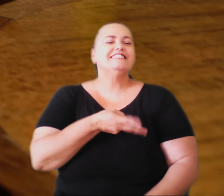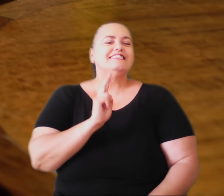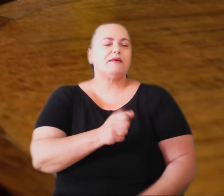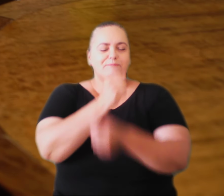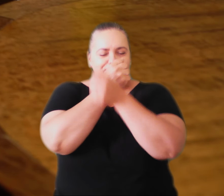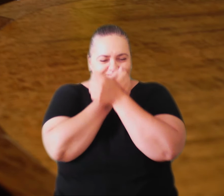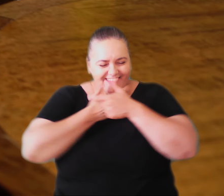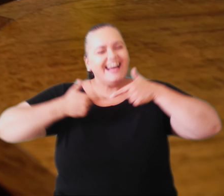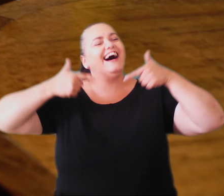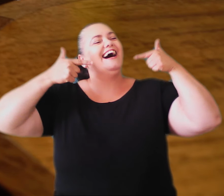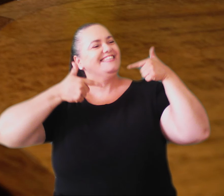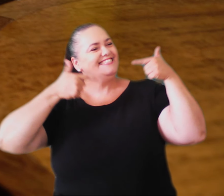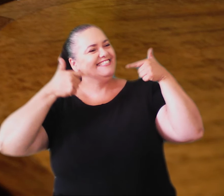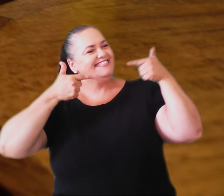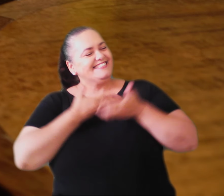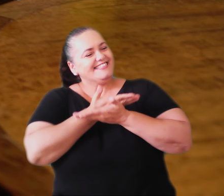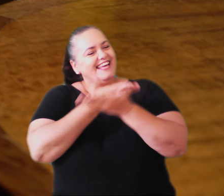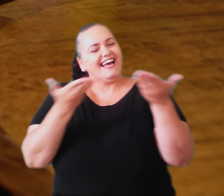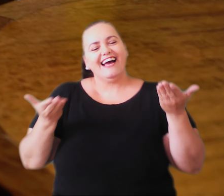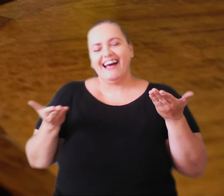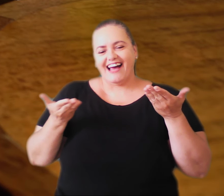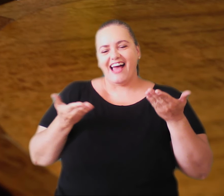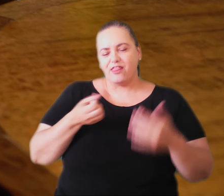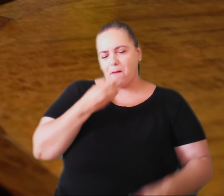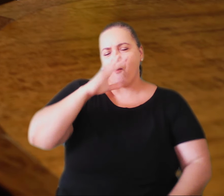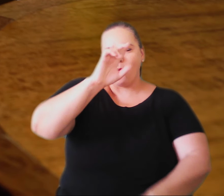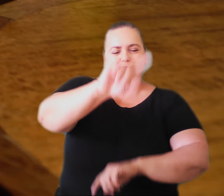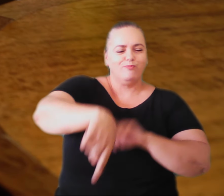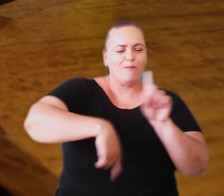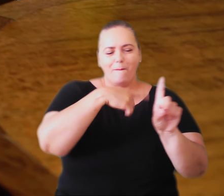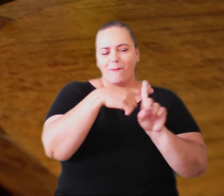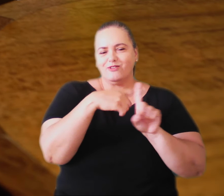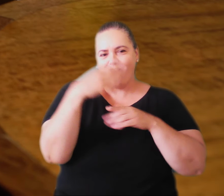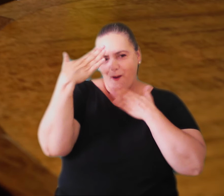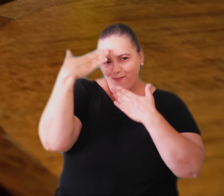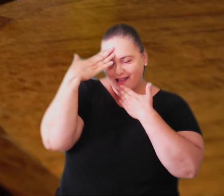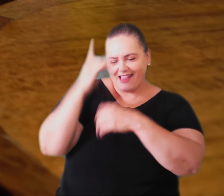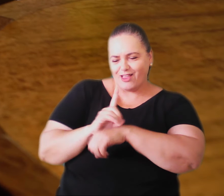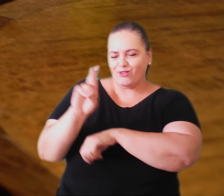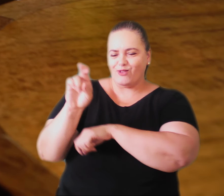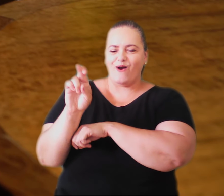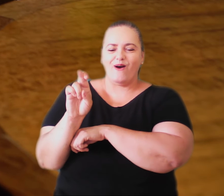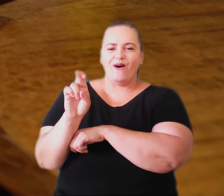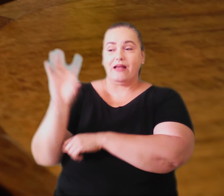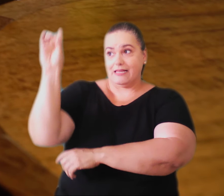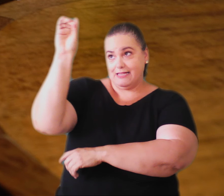porque gosta. Então, esse é o lado positivo. Obrigado, doutor. Obrigado. Que Deus te ilumine, que tu